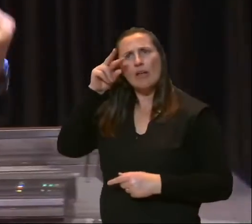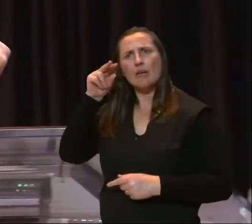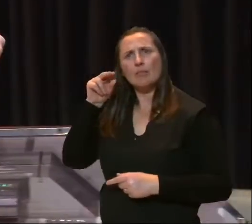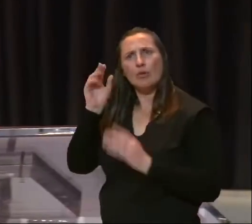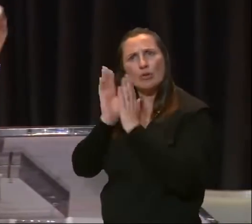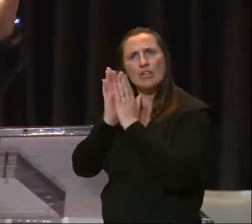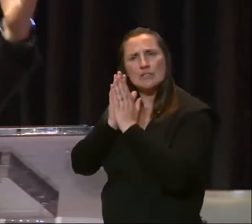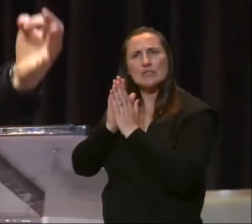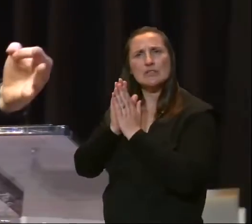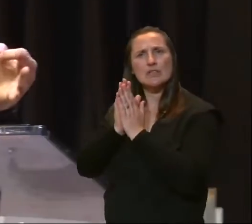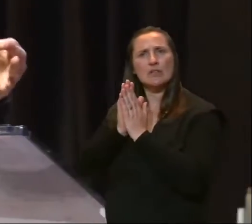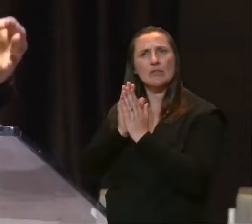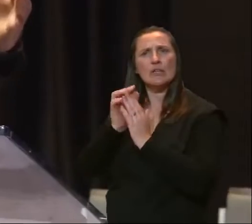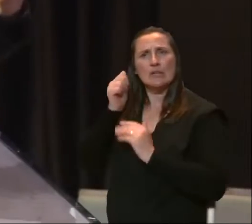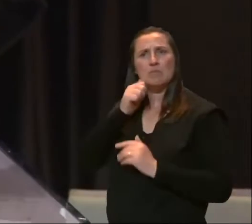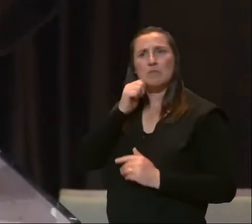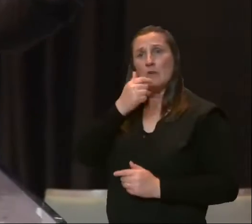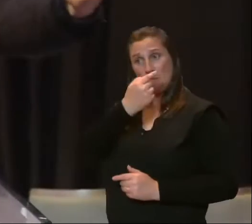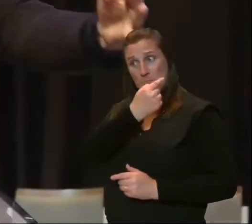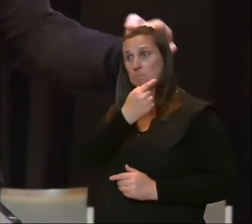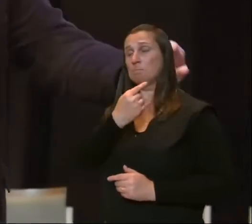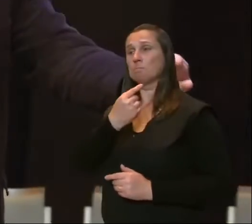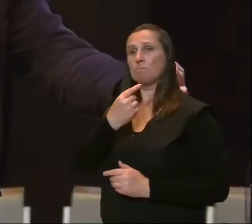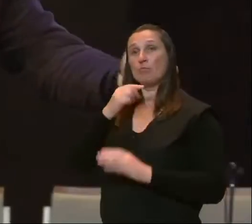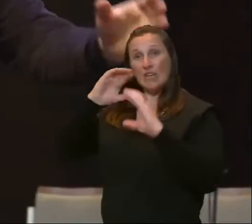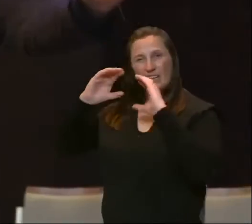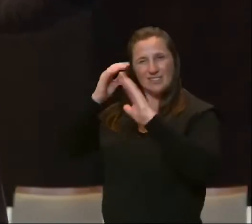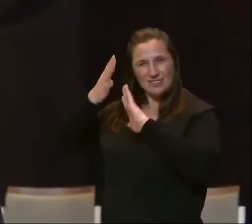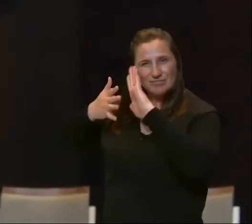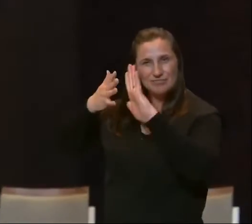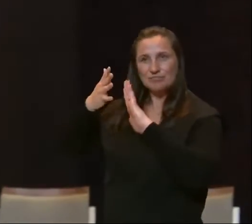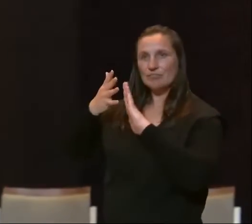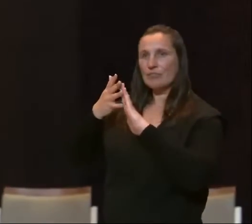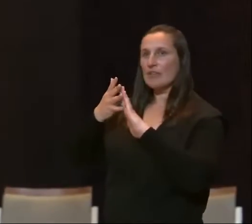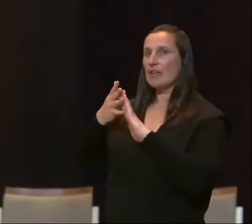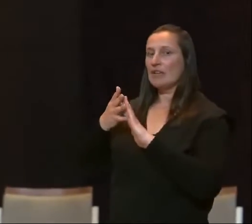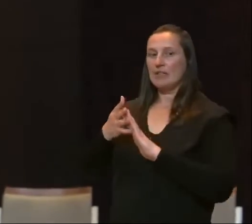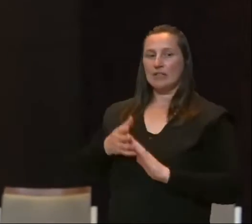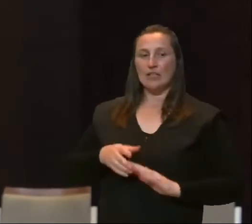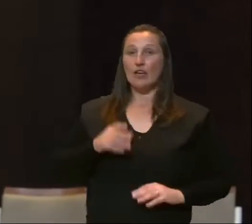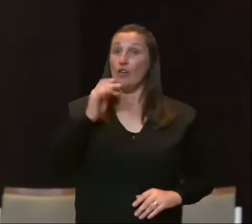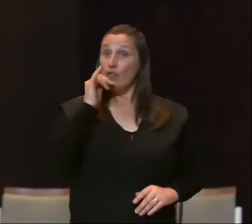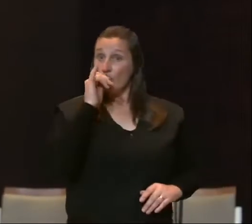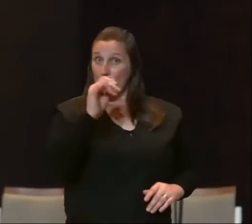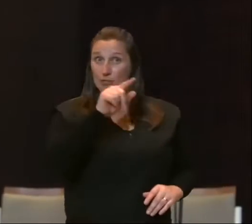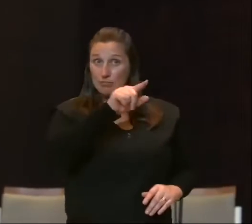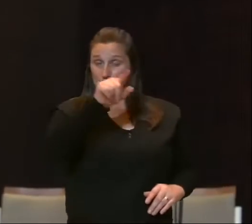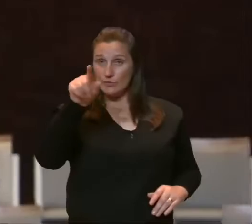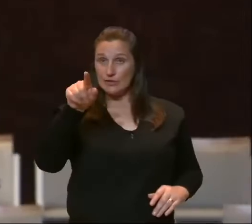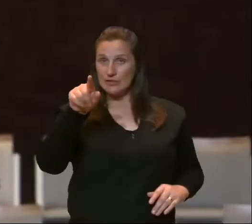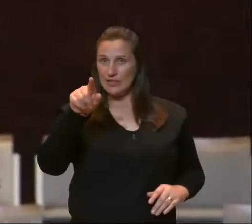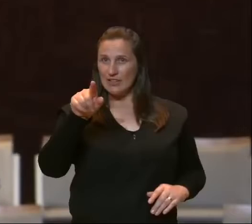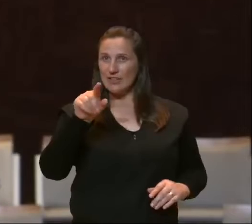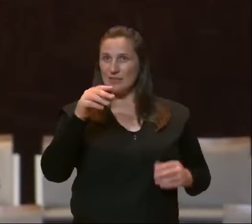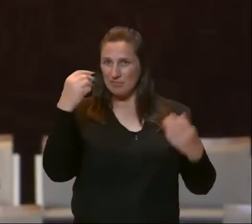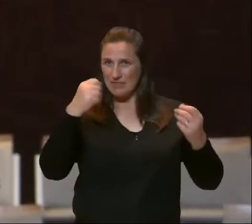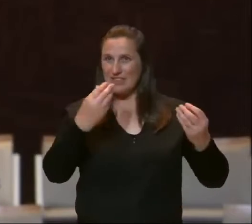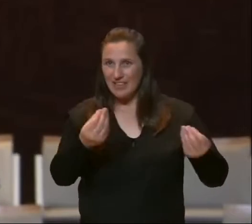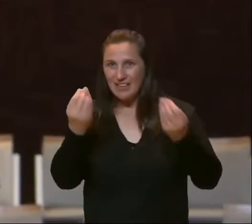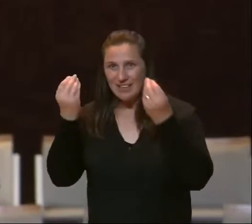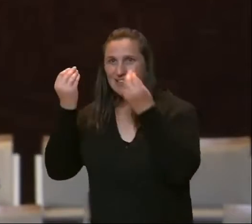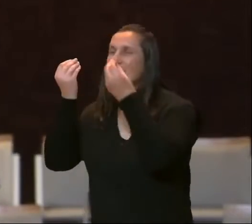Senhor é a minha porção. Ei, deixa eu te dizer algo, entrega.